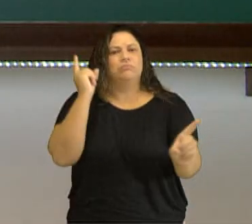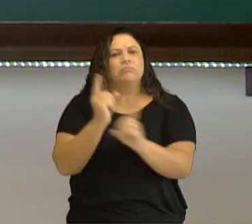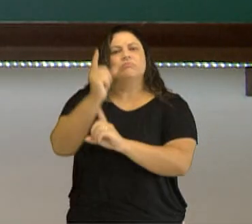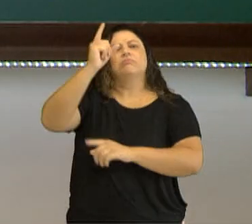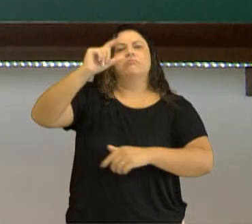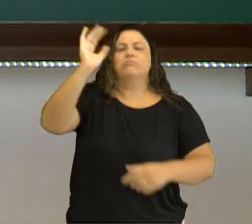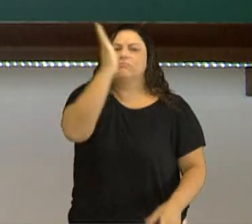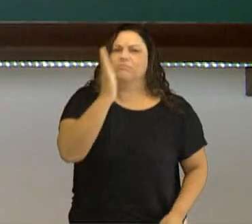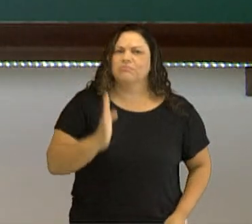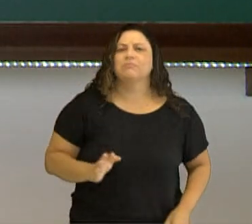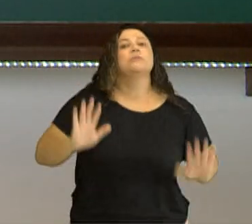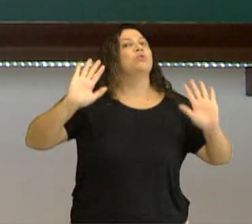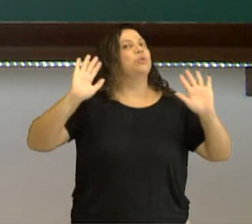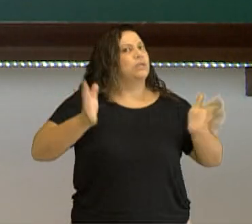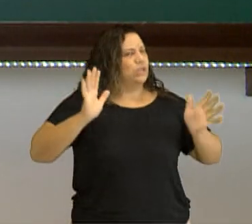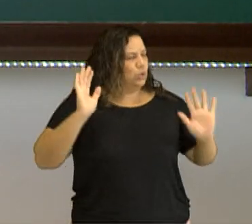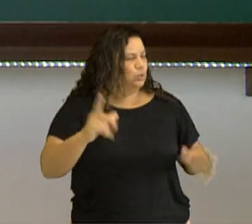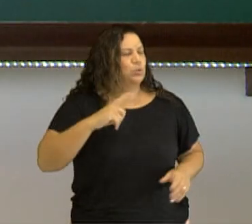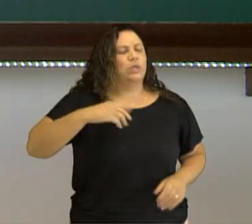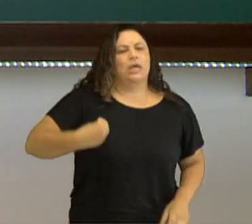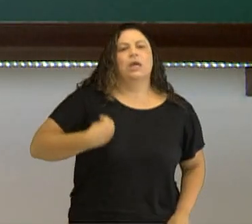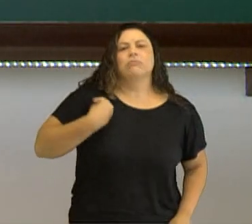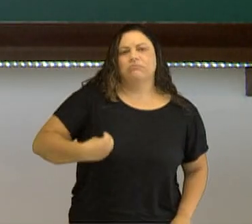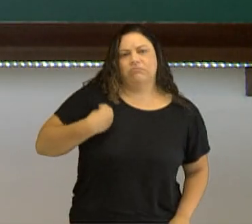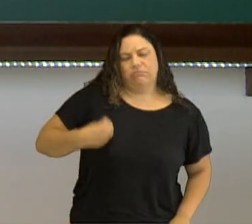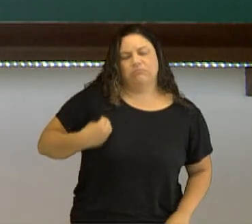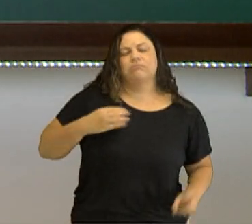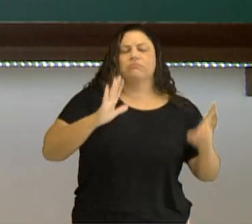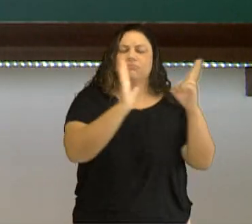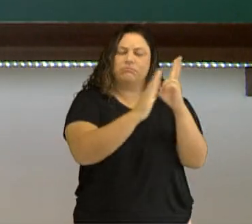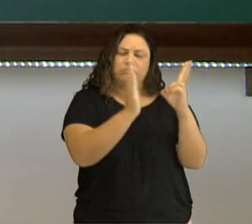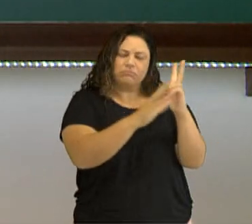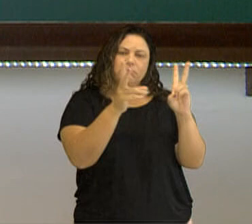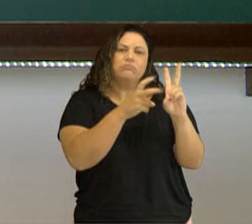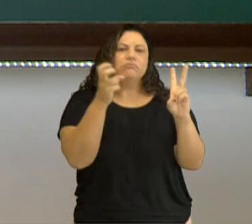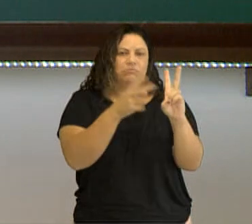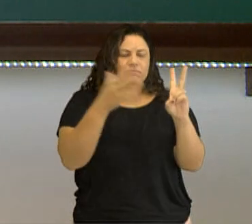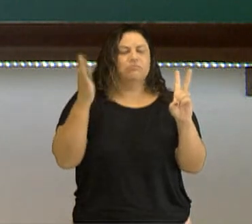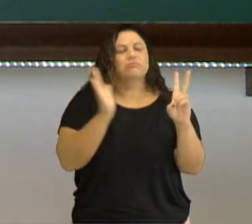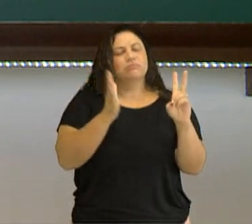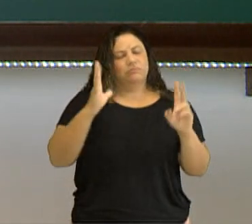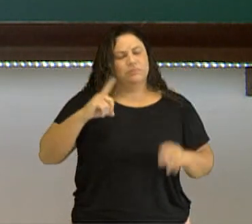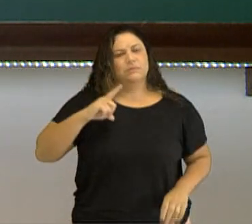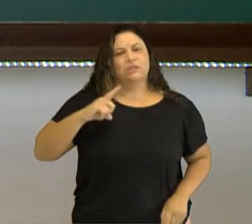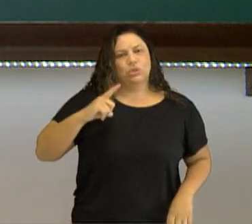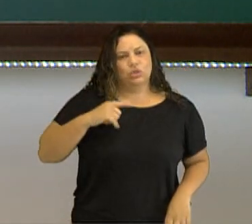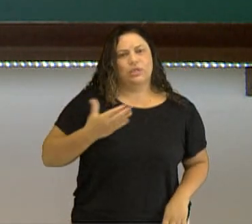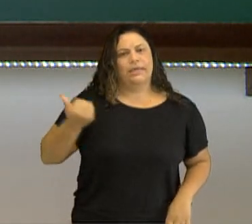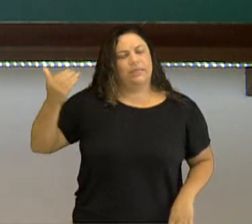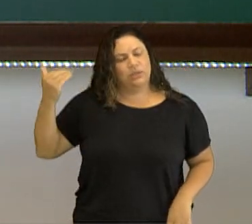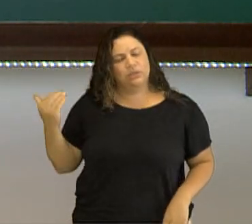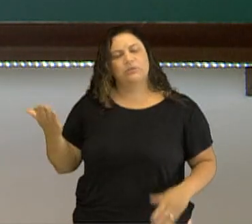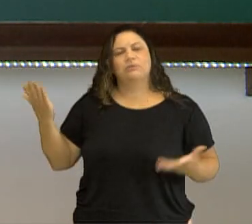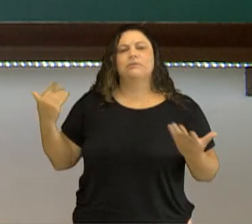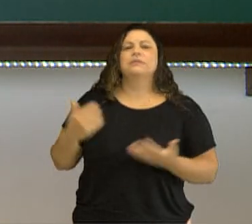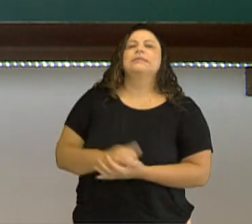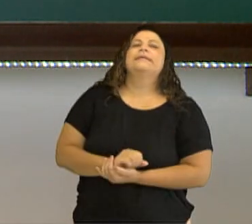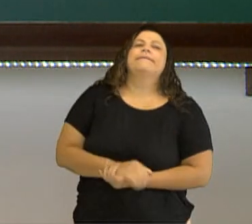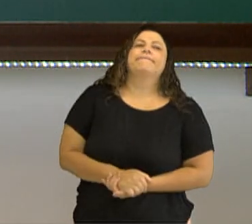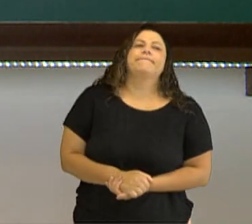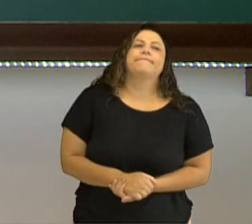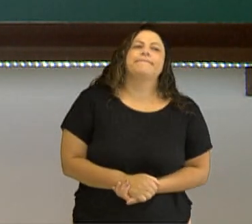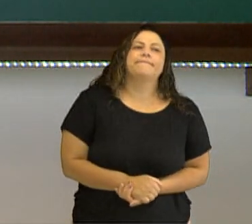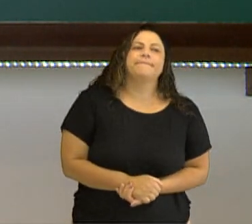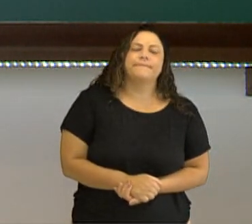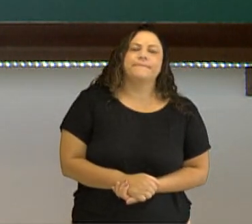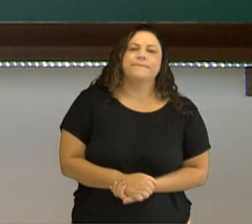que nosso continente já era habitado aí por essas populações ameríndias, povos pré-colombianos ou povos nativos da